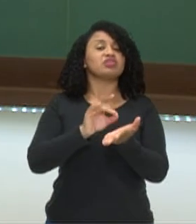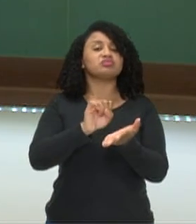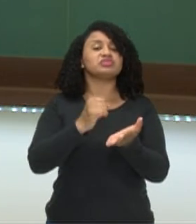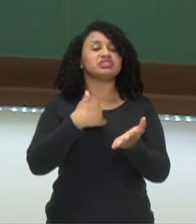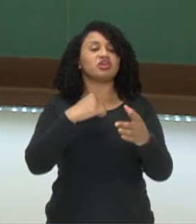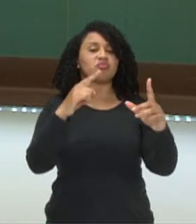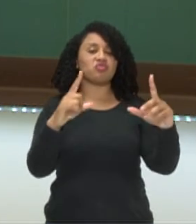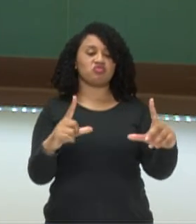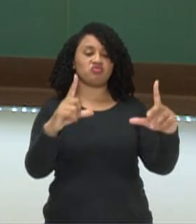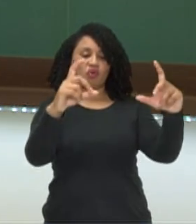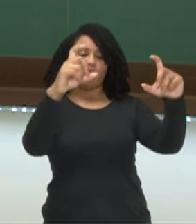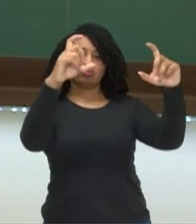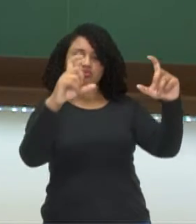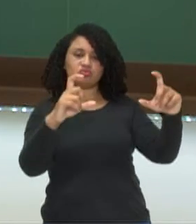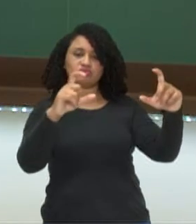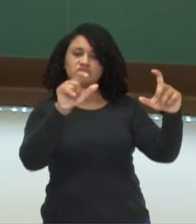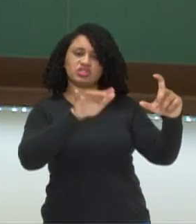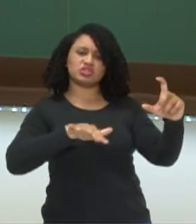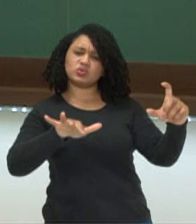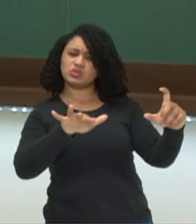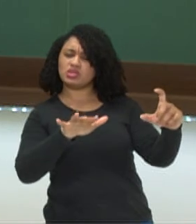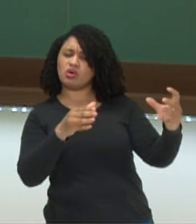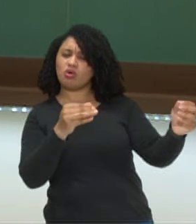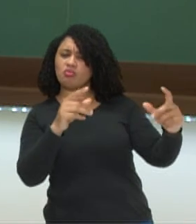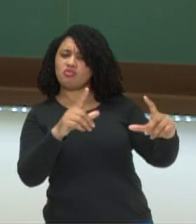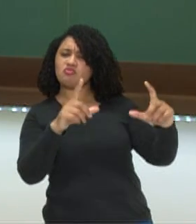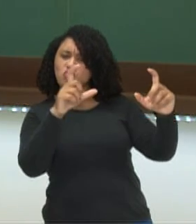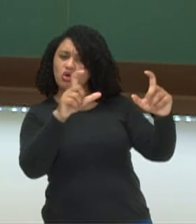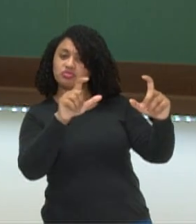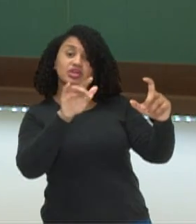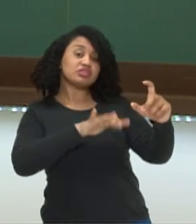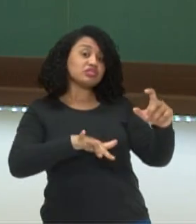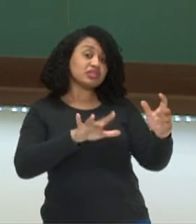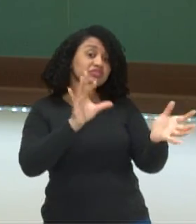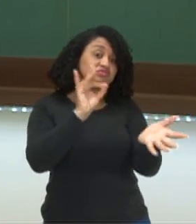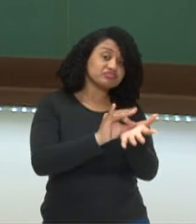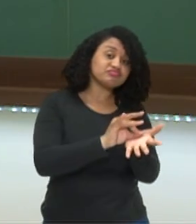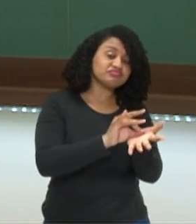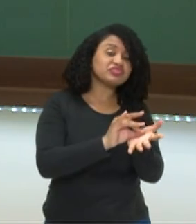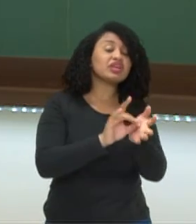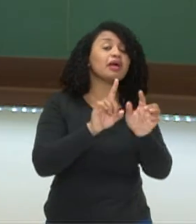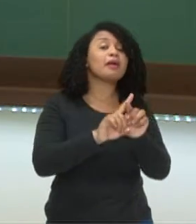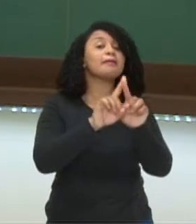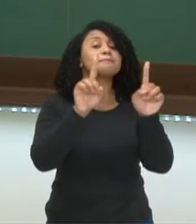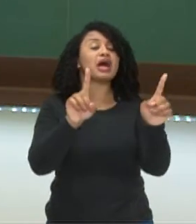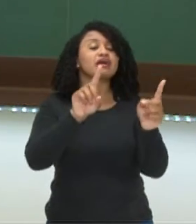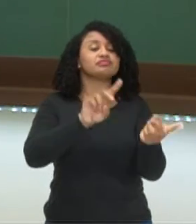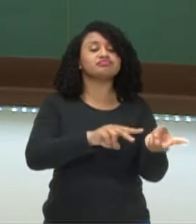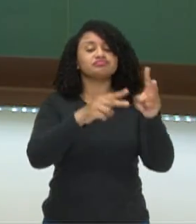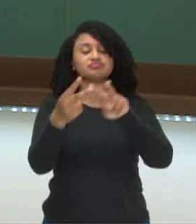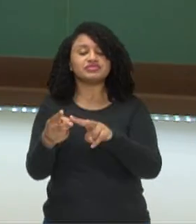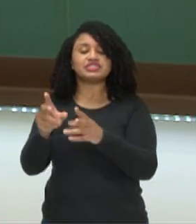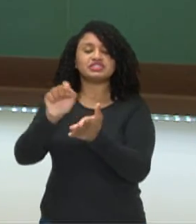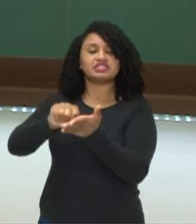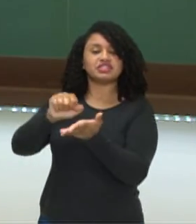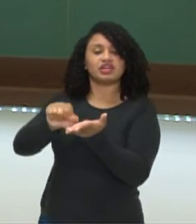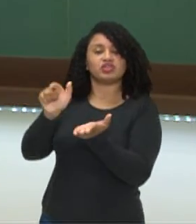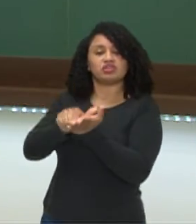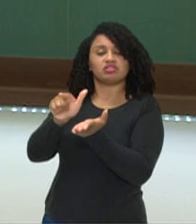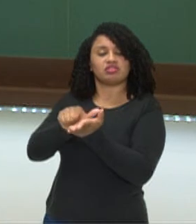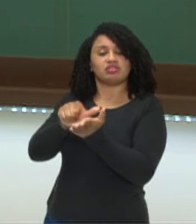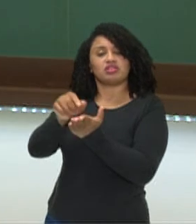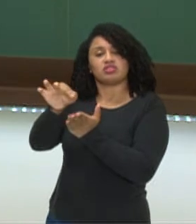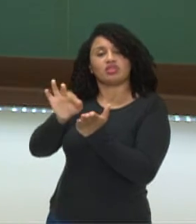uma foto agora da tua situação. É a real. Só que isso é transposto para o papel, para o texto